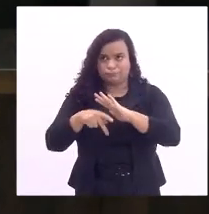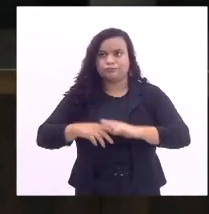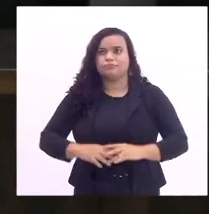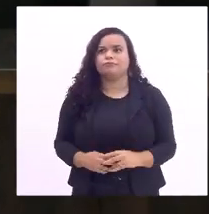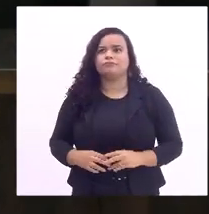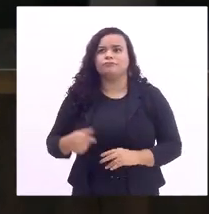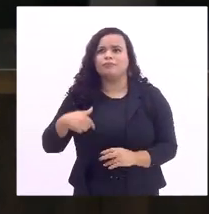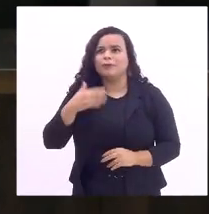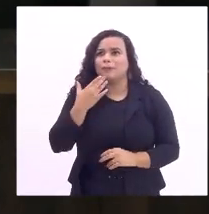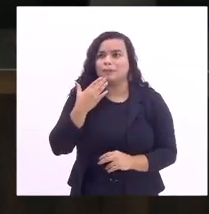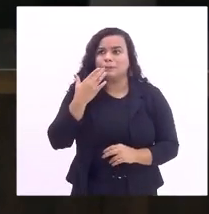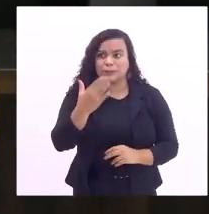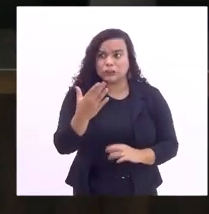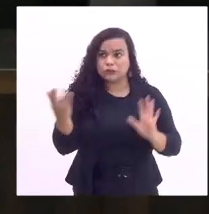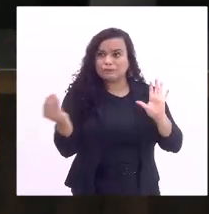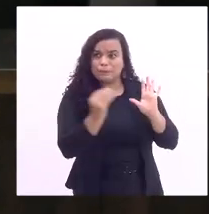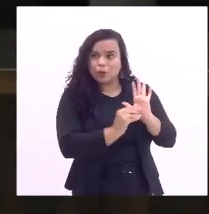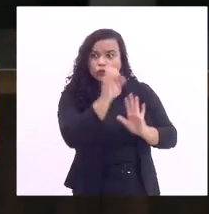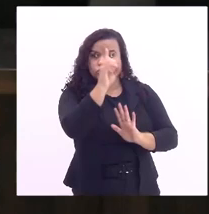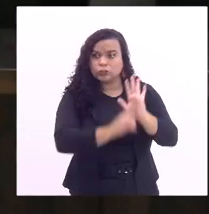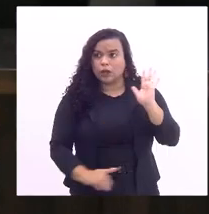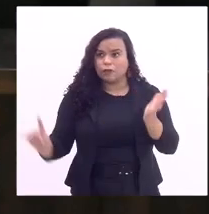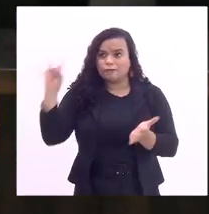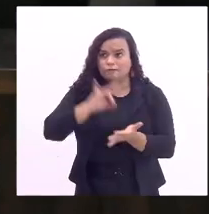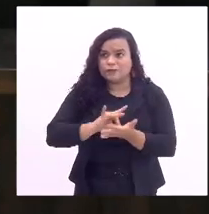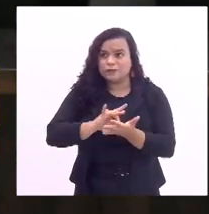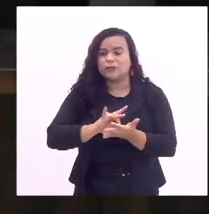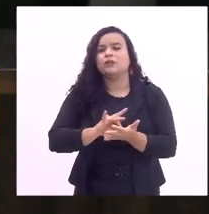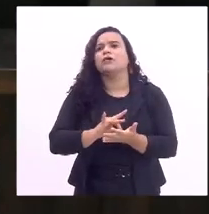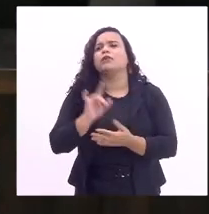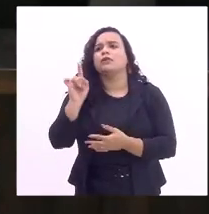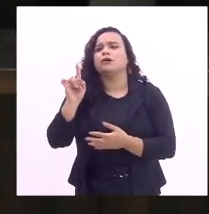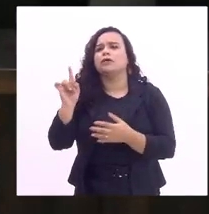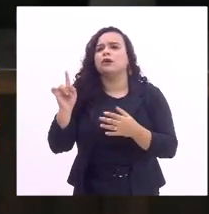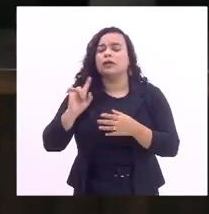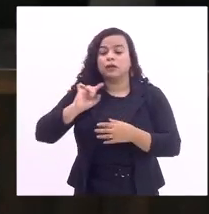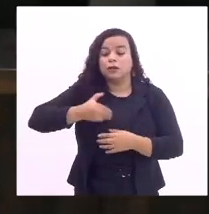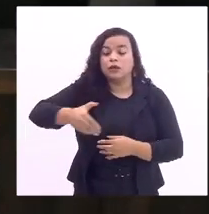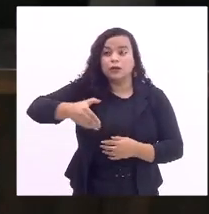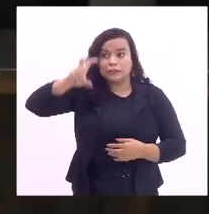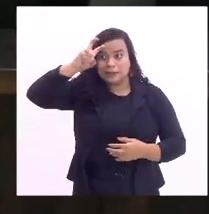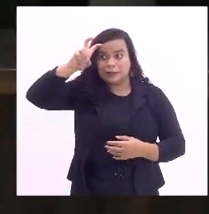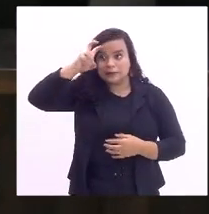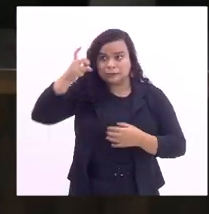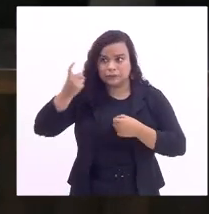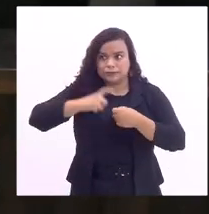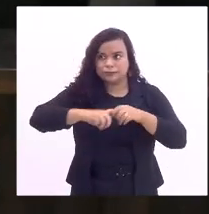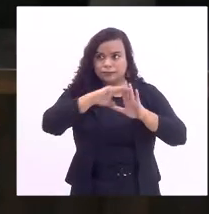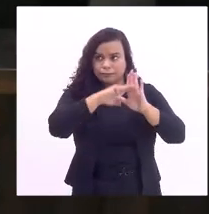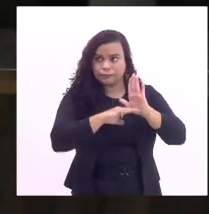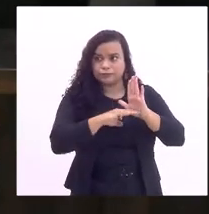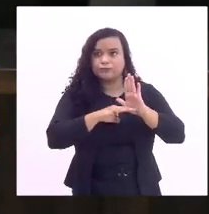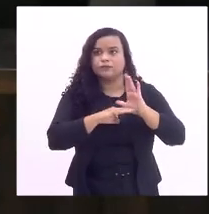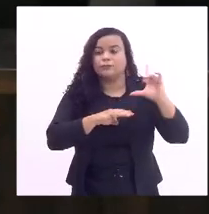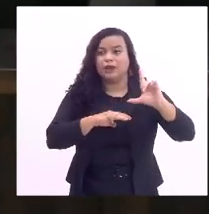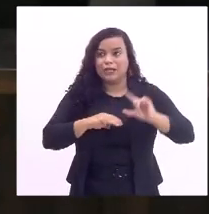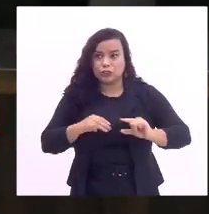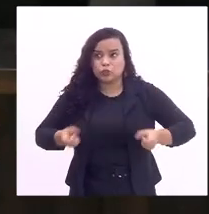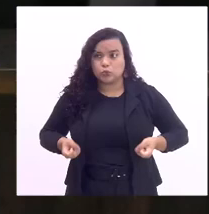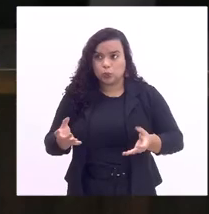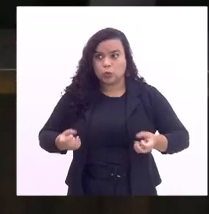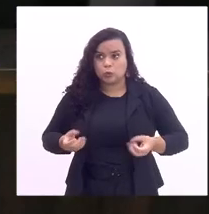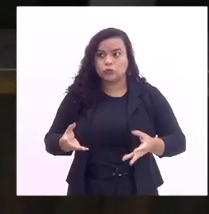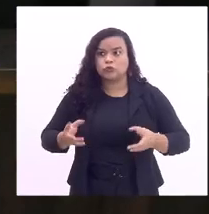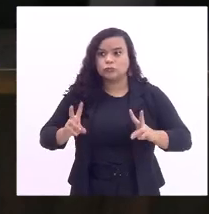Pedi para rodar um diário oficial e nós vamos trazer a pauta de próxima quinta. Ele reduz os custos